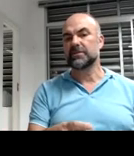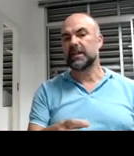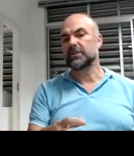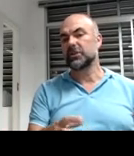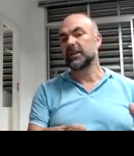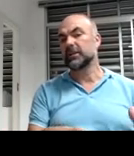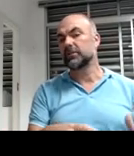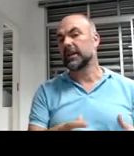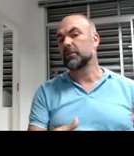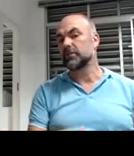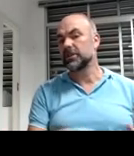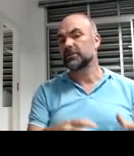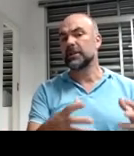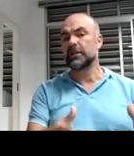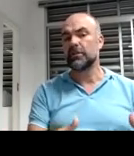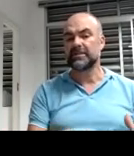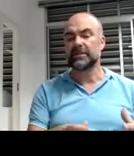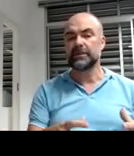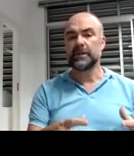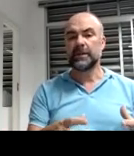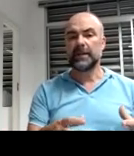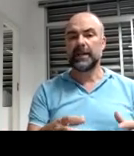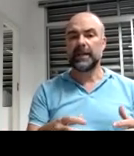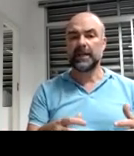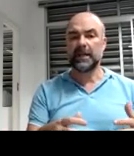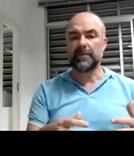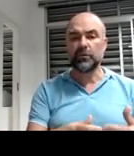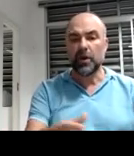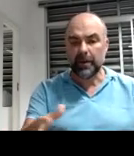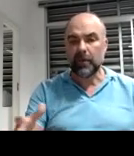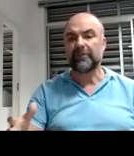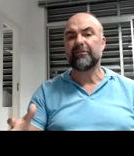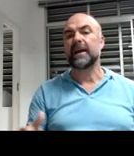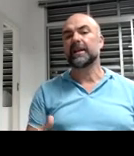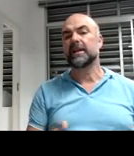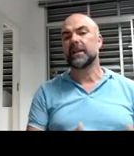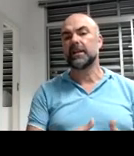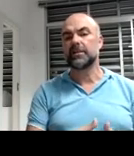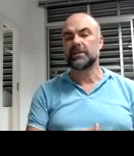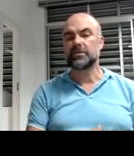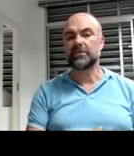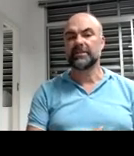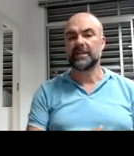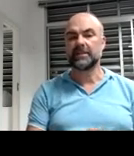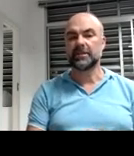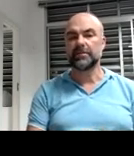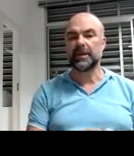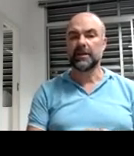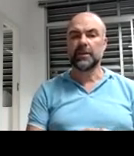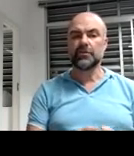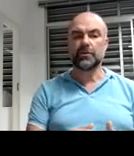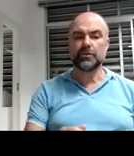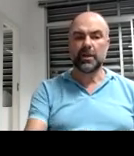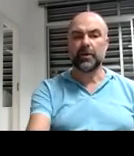Fundação CERT, gerando tecnologia, gerando inovação, né, e a mão de obra qualificada que tem dentro dessas universidades